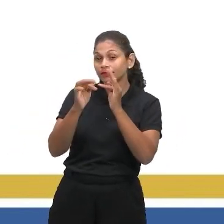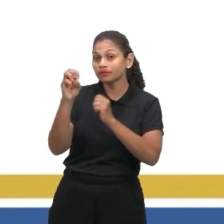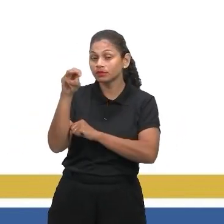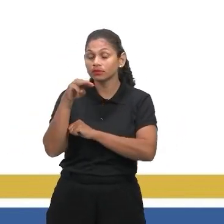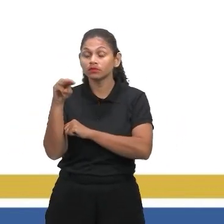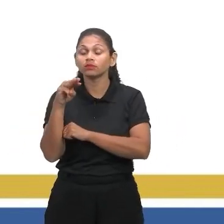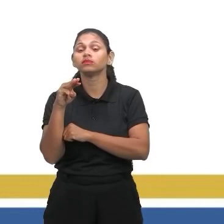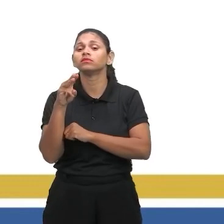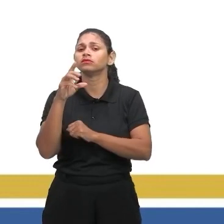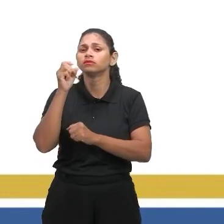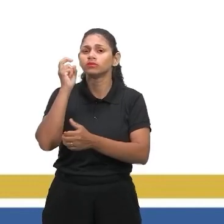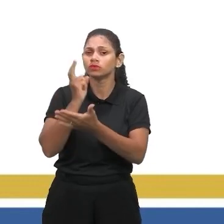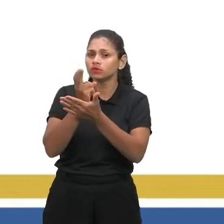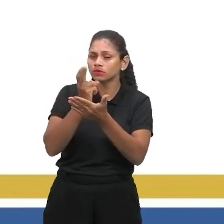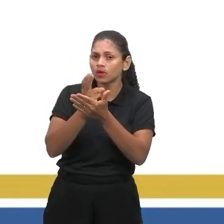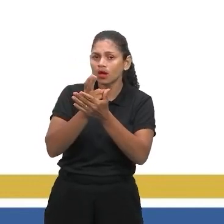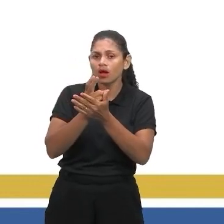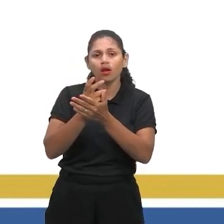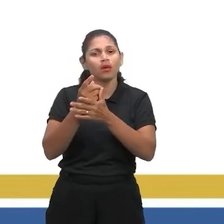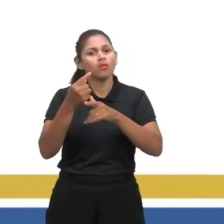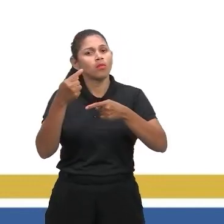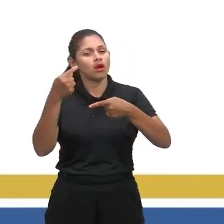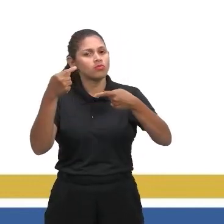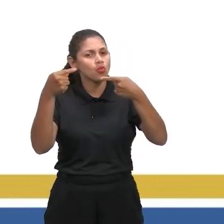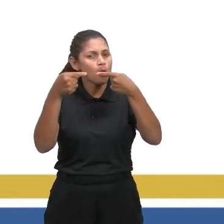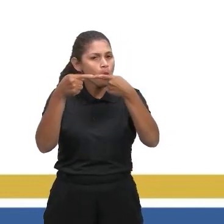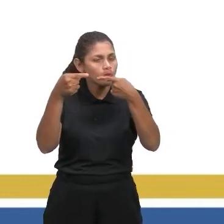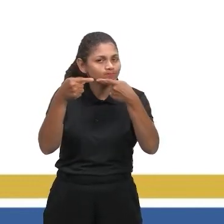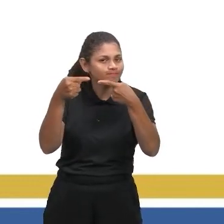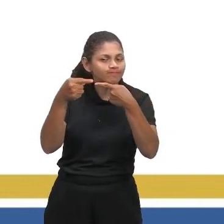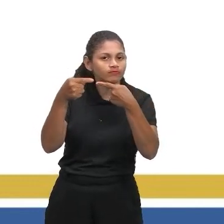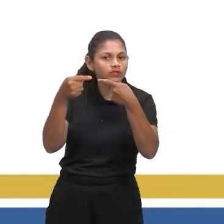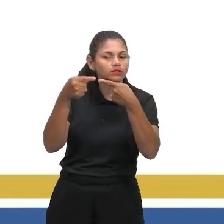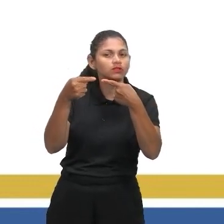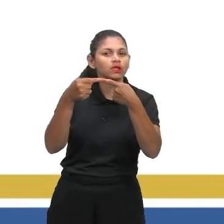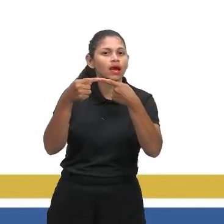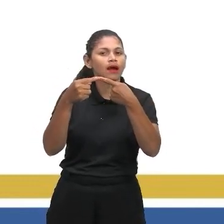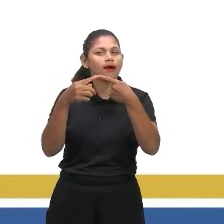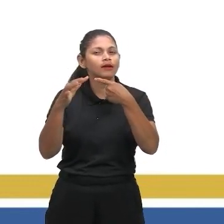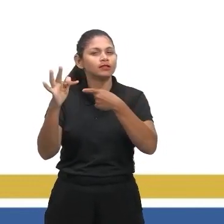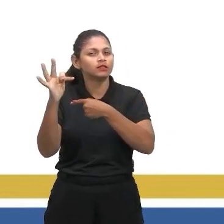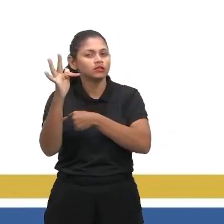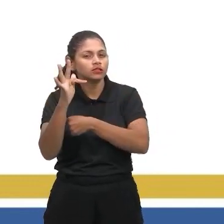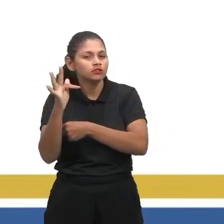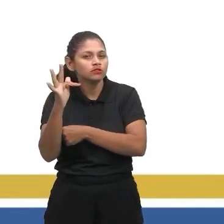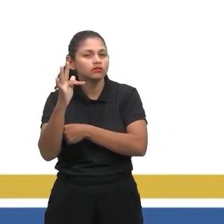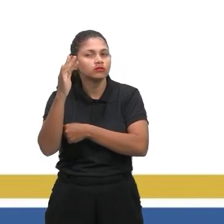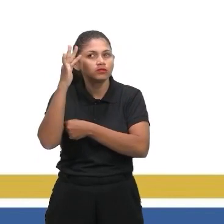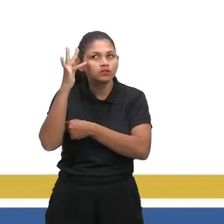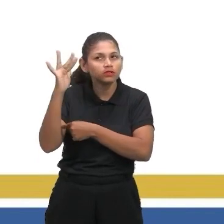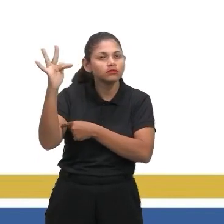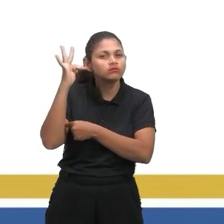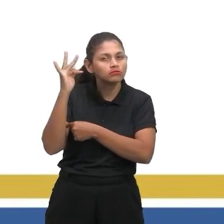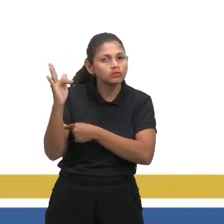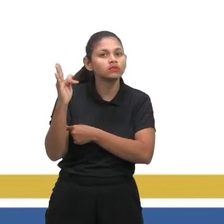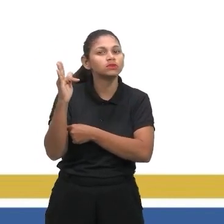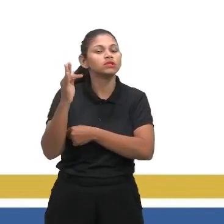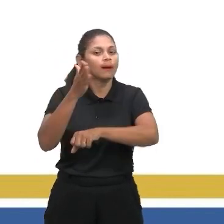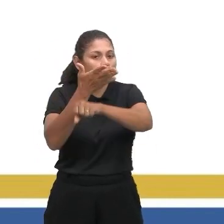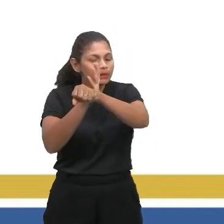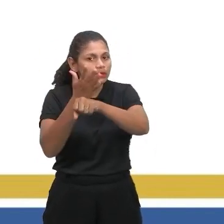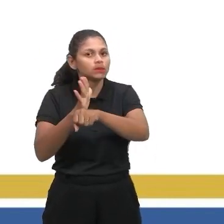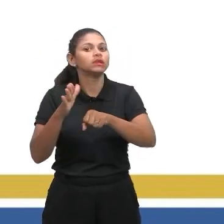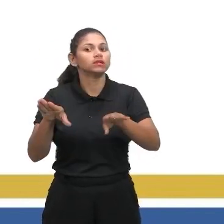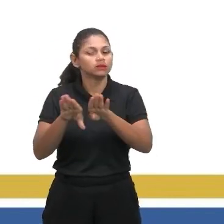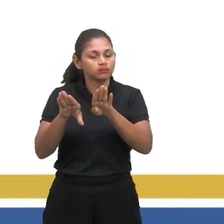vai combinar a teoria e a prática. Dessa maneira, a gente pode ver que ela, em alguns momentos, ela traz um pouco de dificuldade, mas em